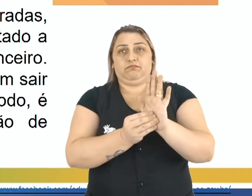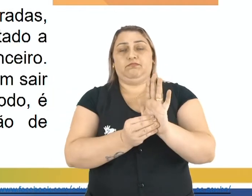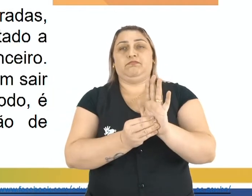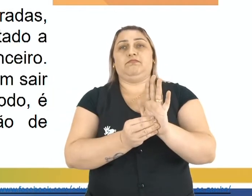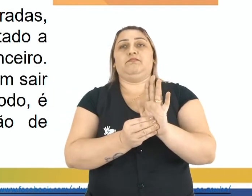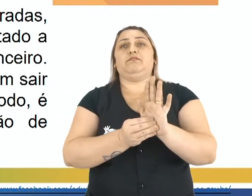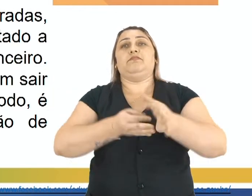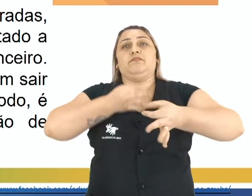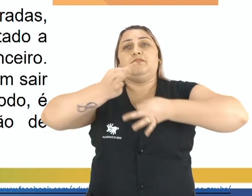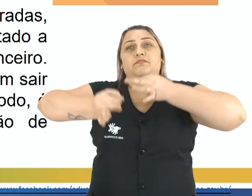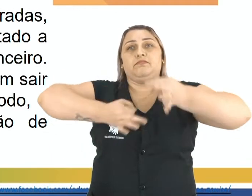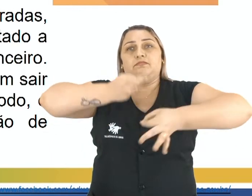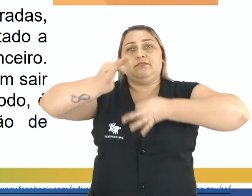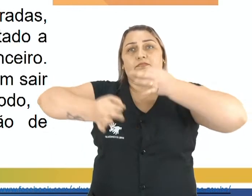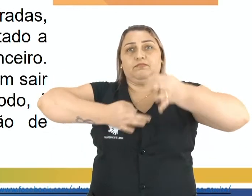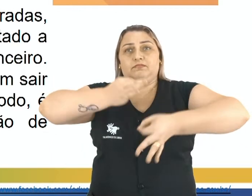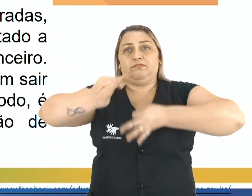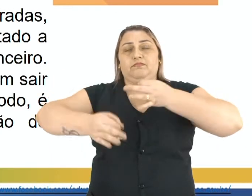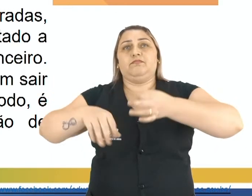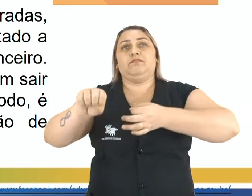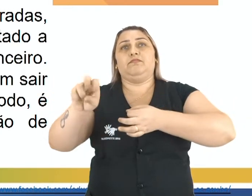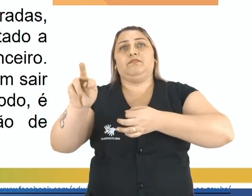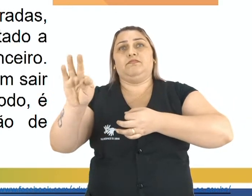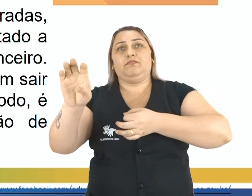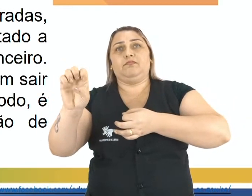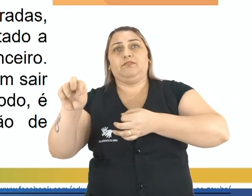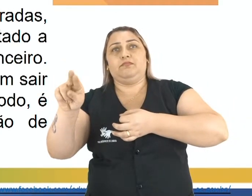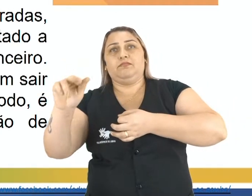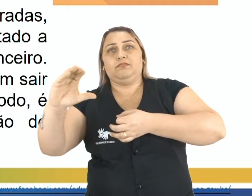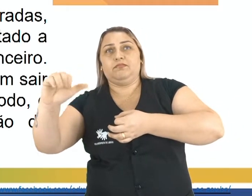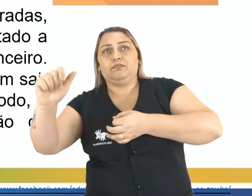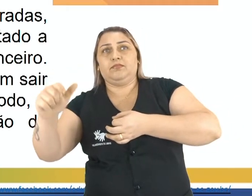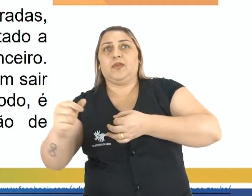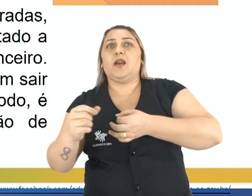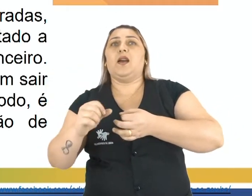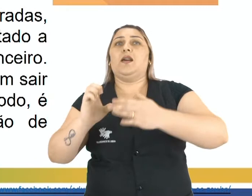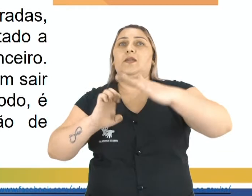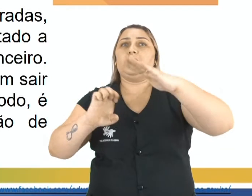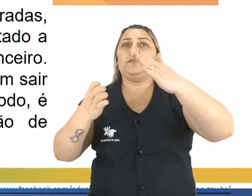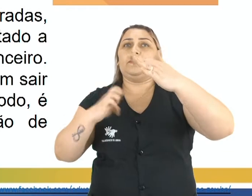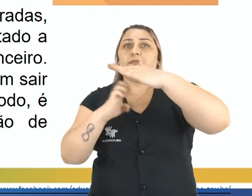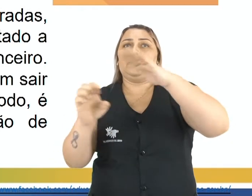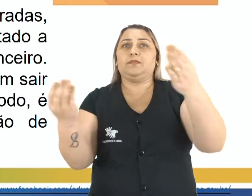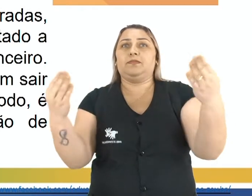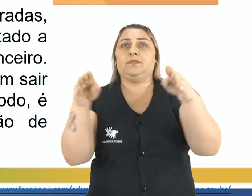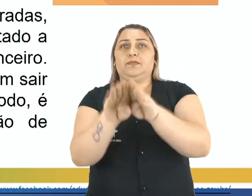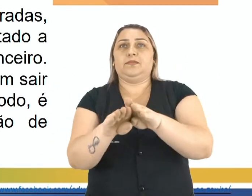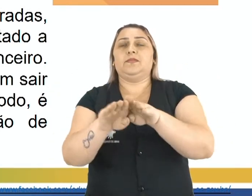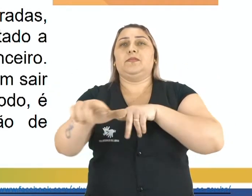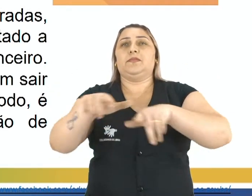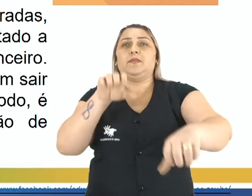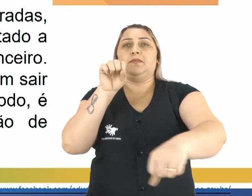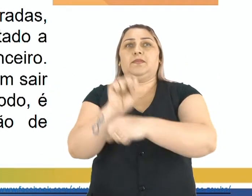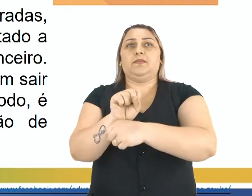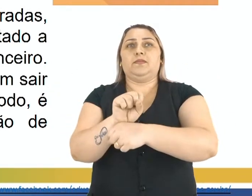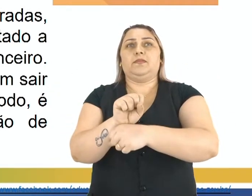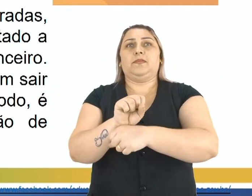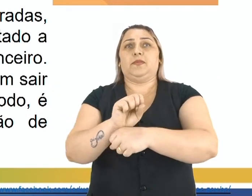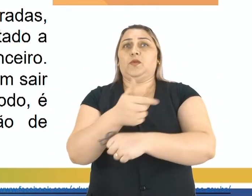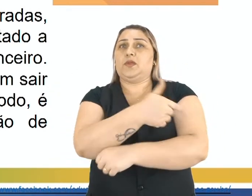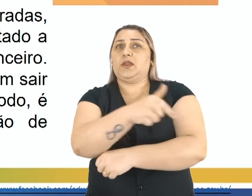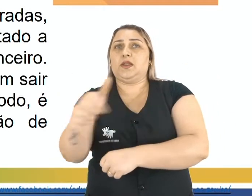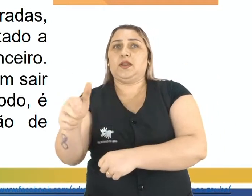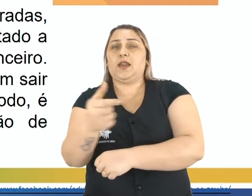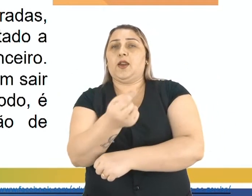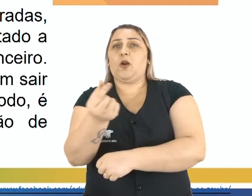uma argumentação de sustentação. Com o comércio fechado e as atividades paradas, não